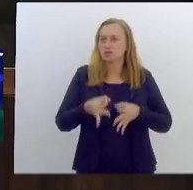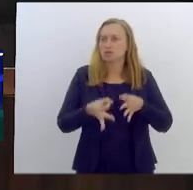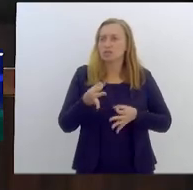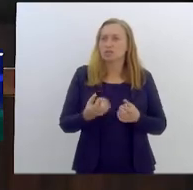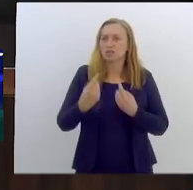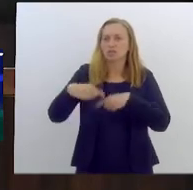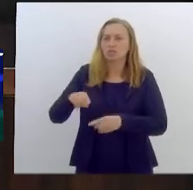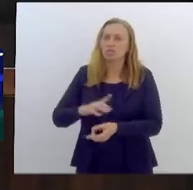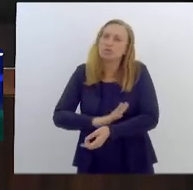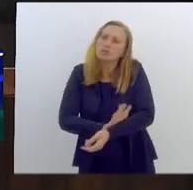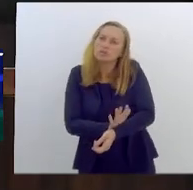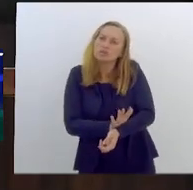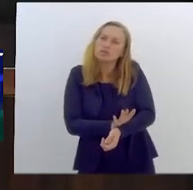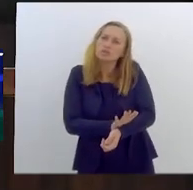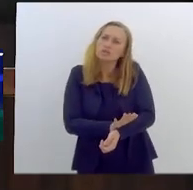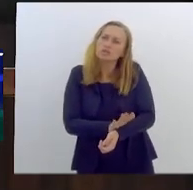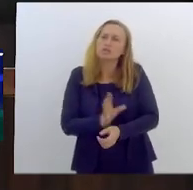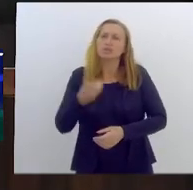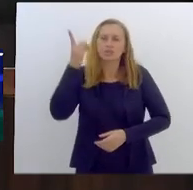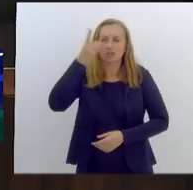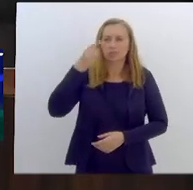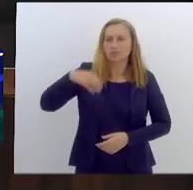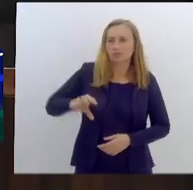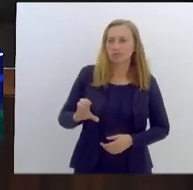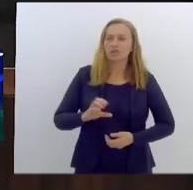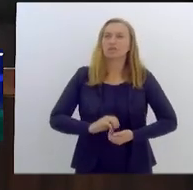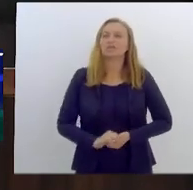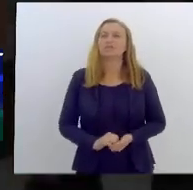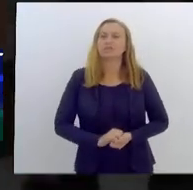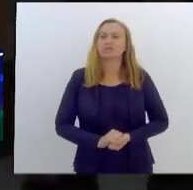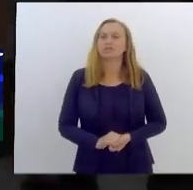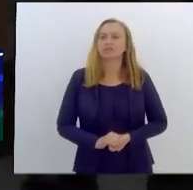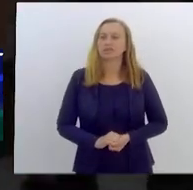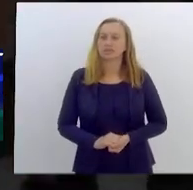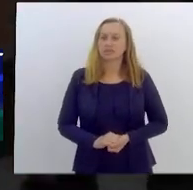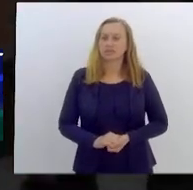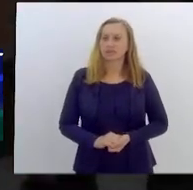Combate à Discriminação, deputado Carlos Mink.